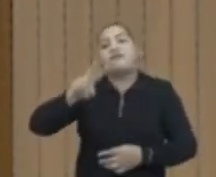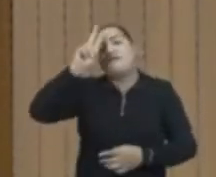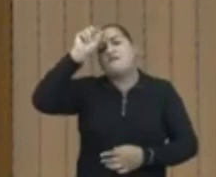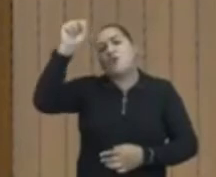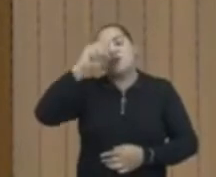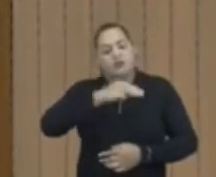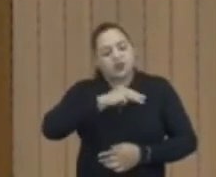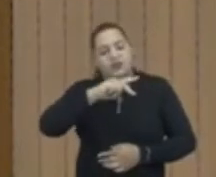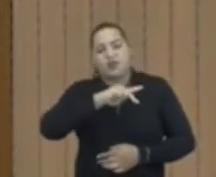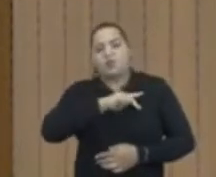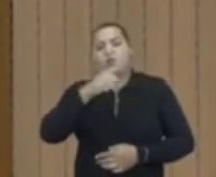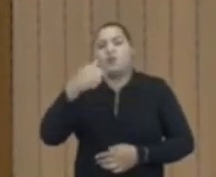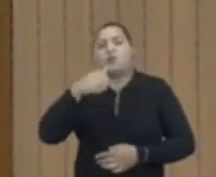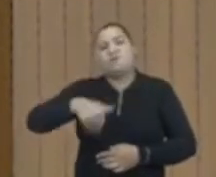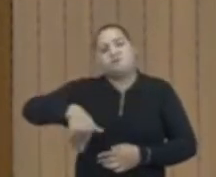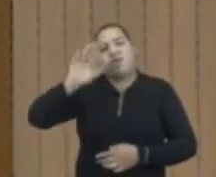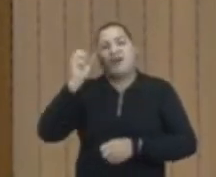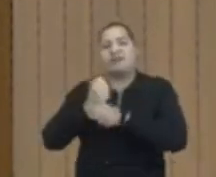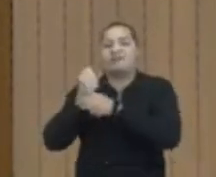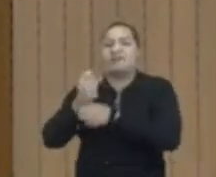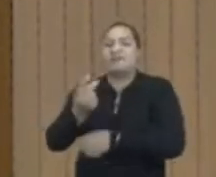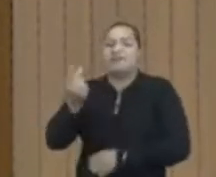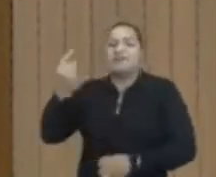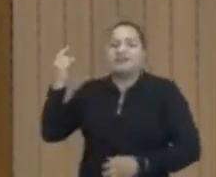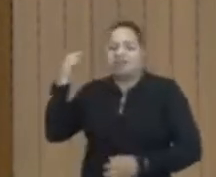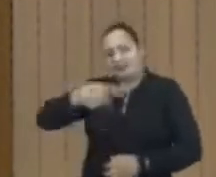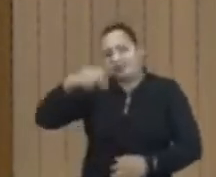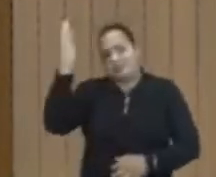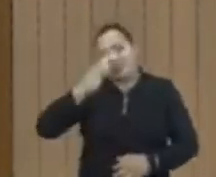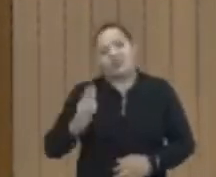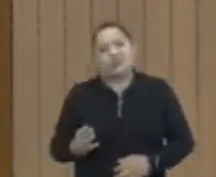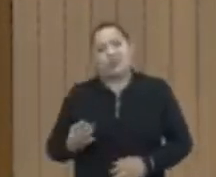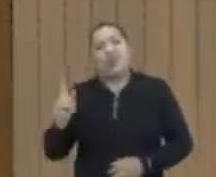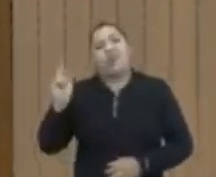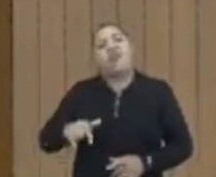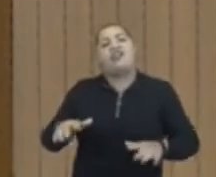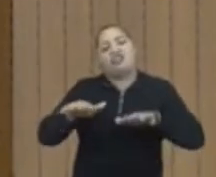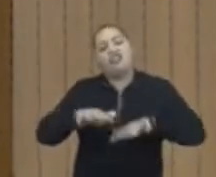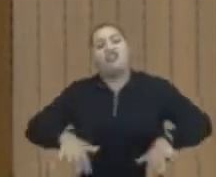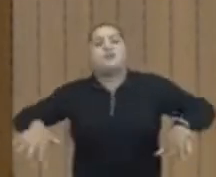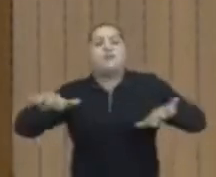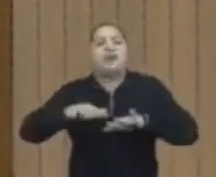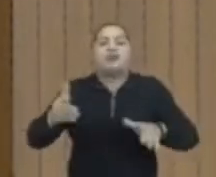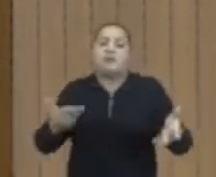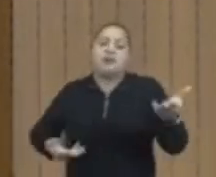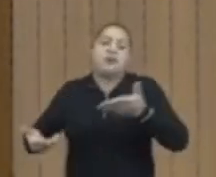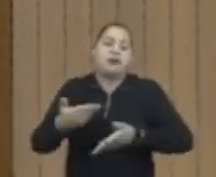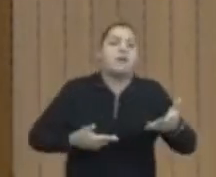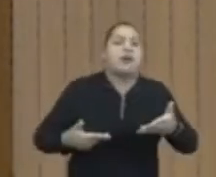Público mais antigo do Brasil, para compartilhar não só espaço físico, mas